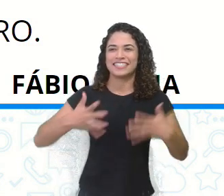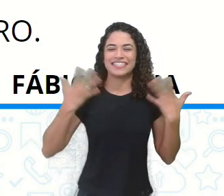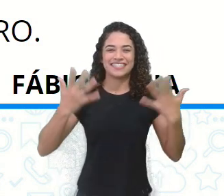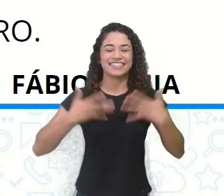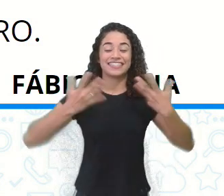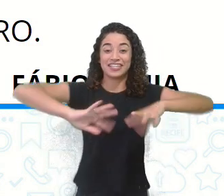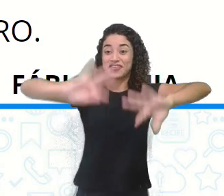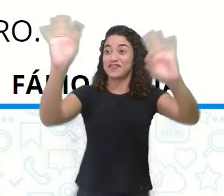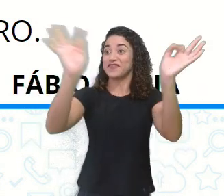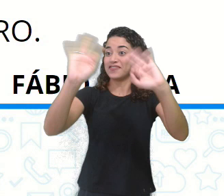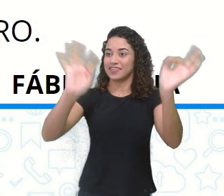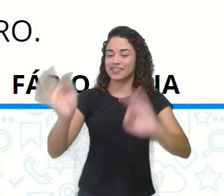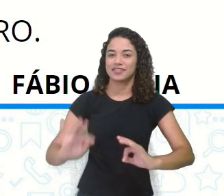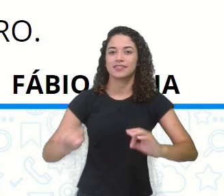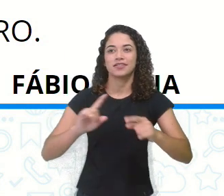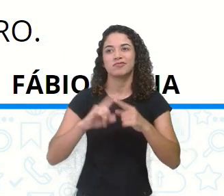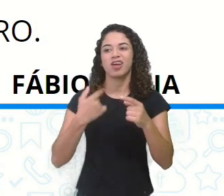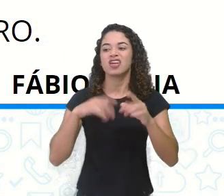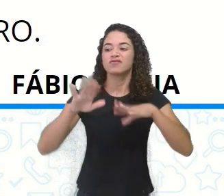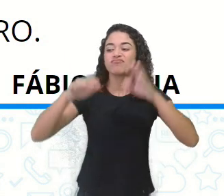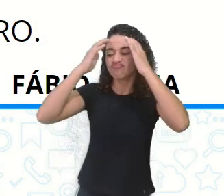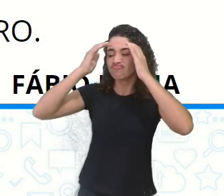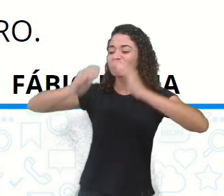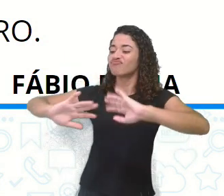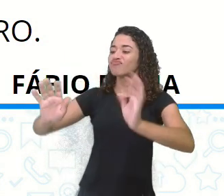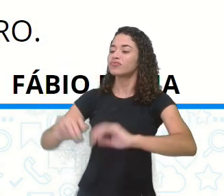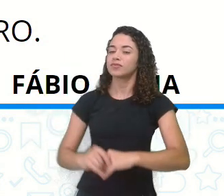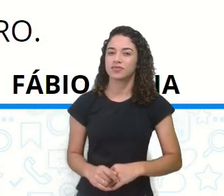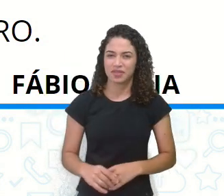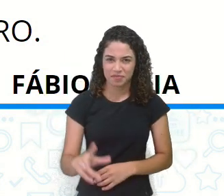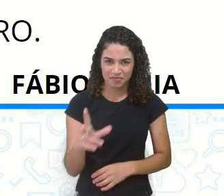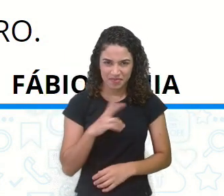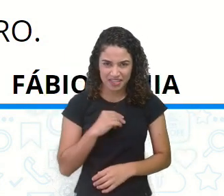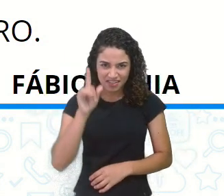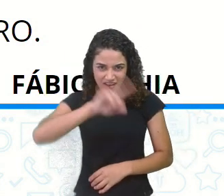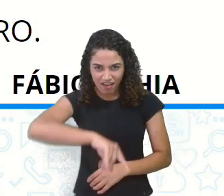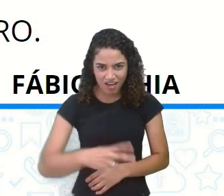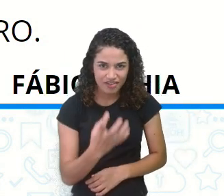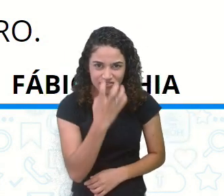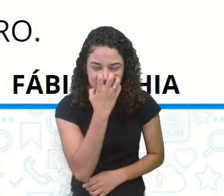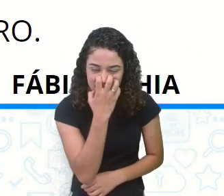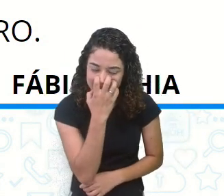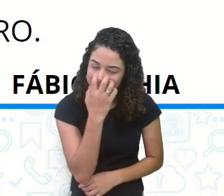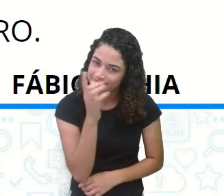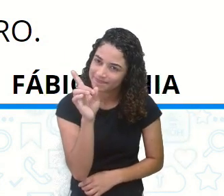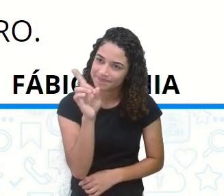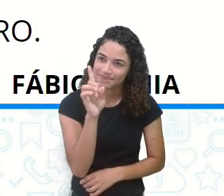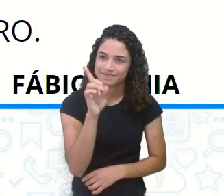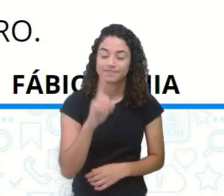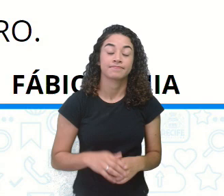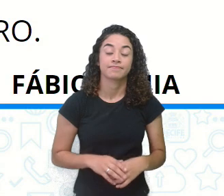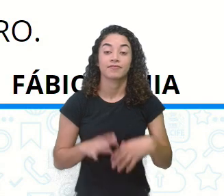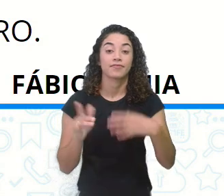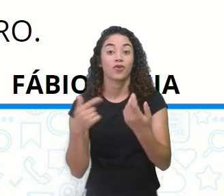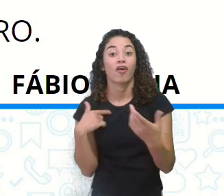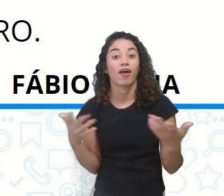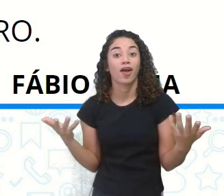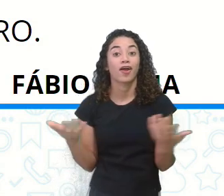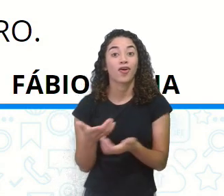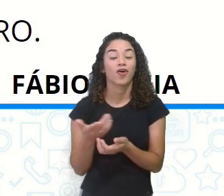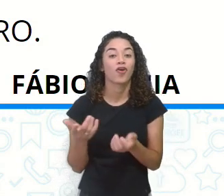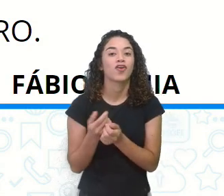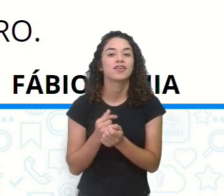felicidade em viva rebeldia. Nem merece ser chamado de cachorro. Agora a gente vai observar ele